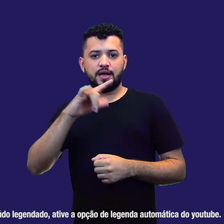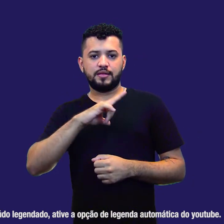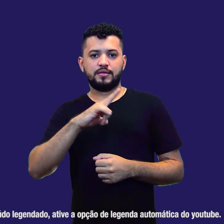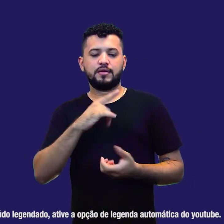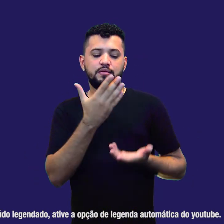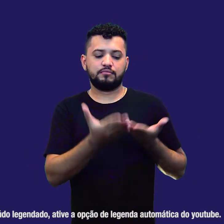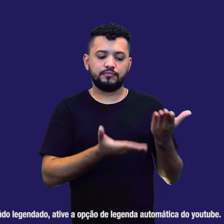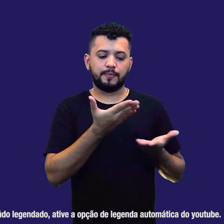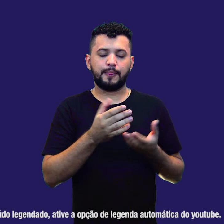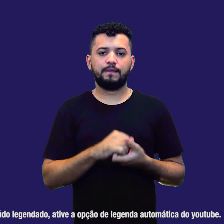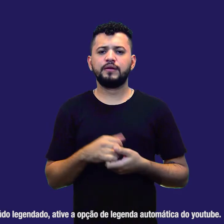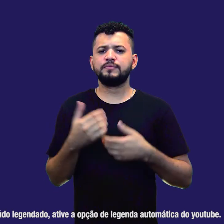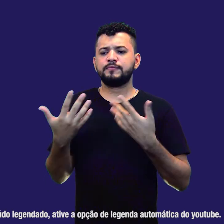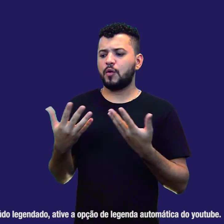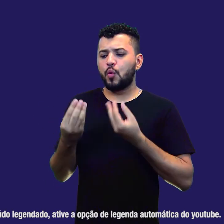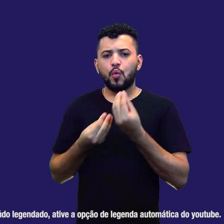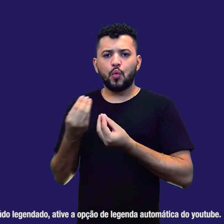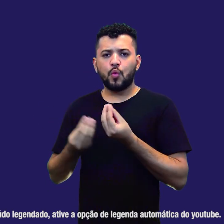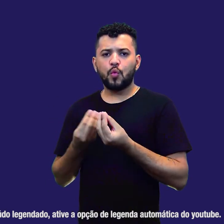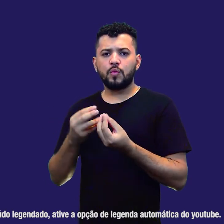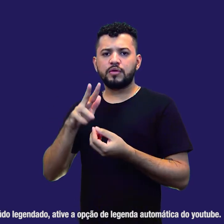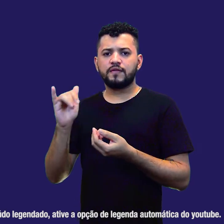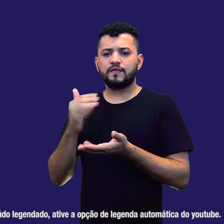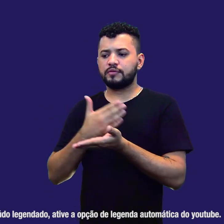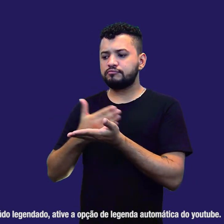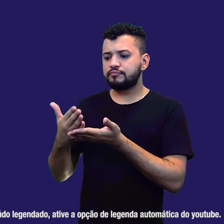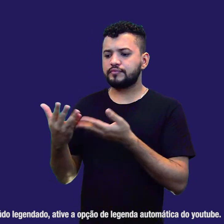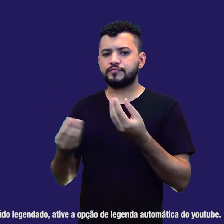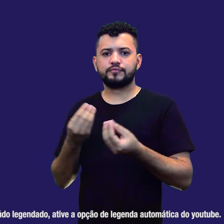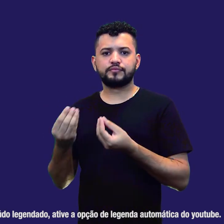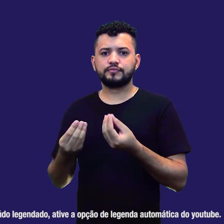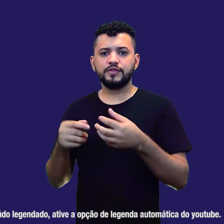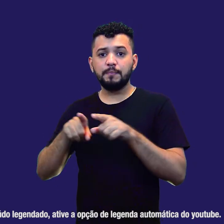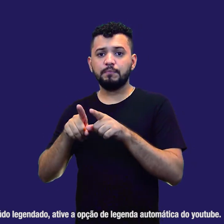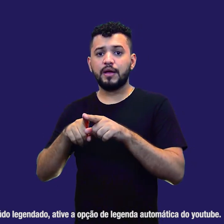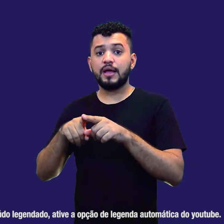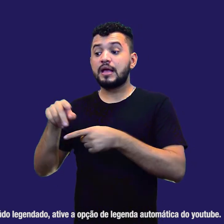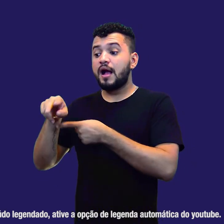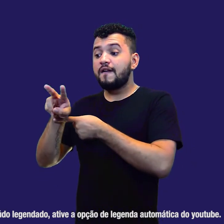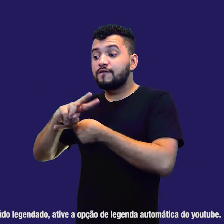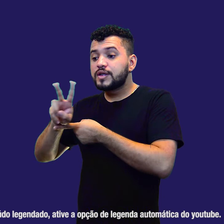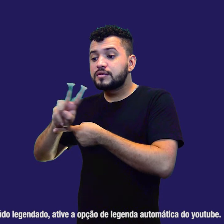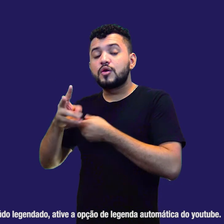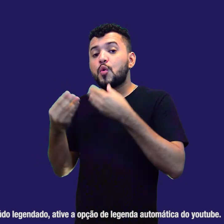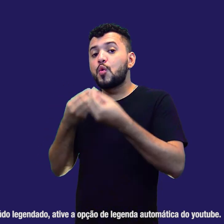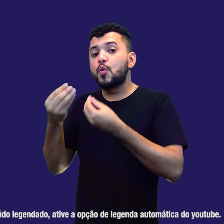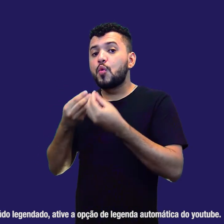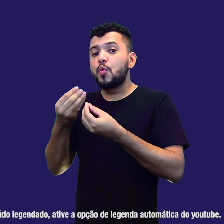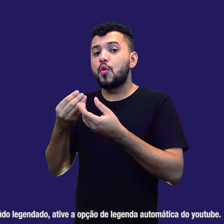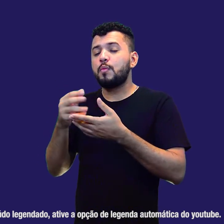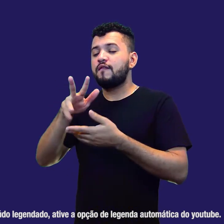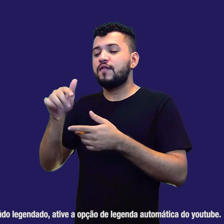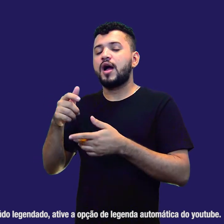funcionar a partir do momento que começar a valer essa questão da fiscalização? Vocês vão continuar atuando, vão